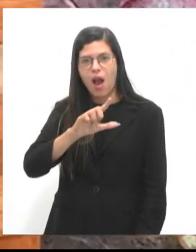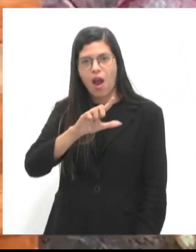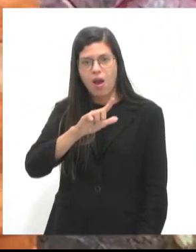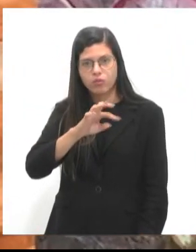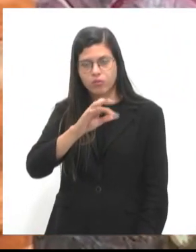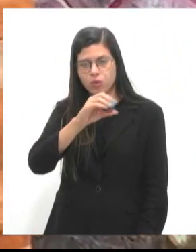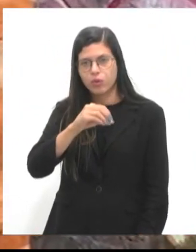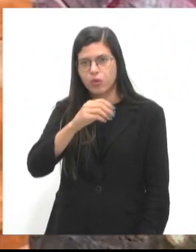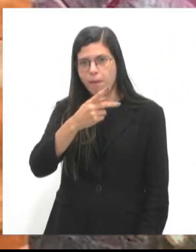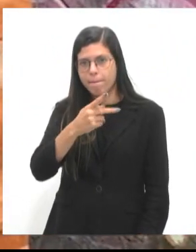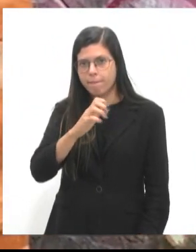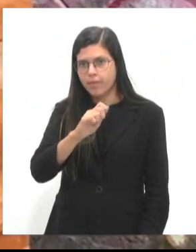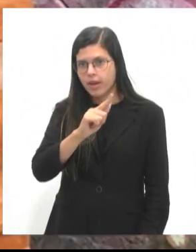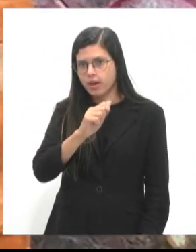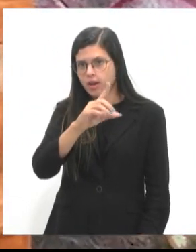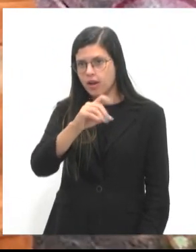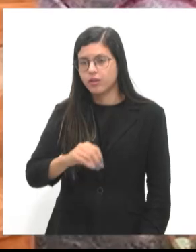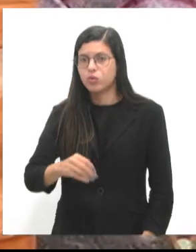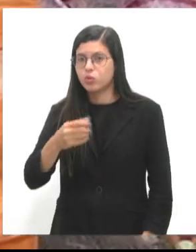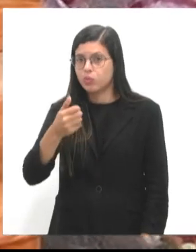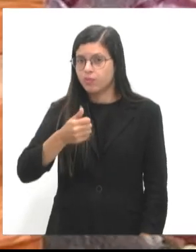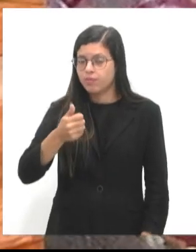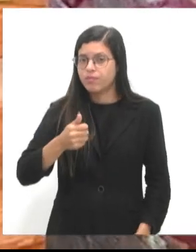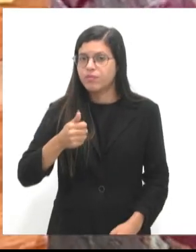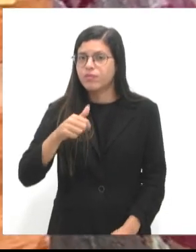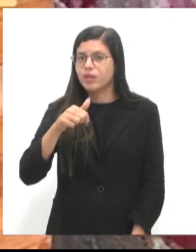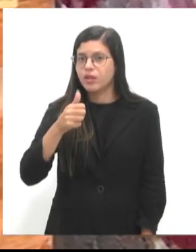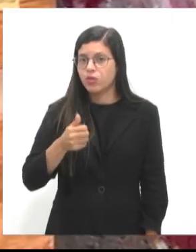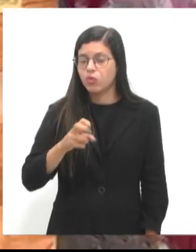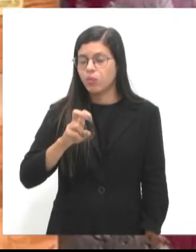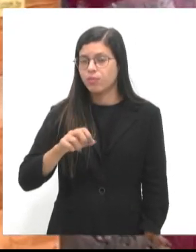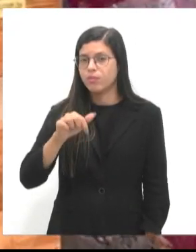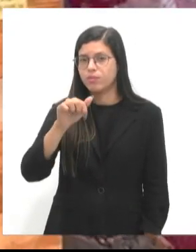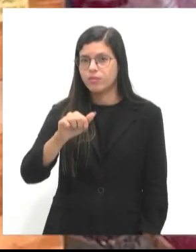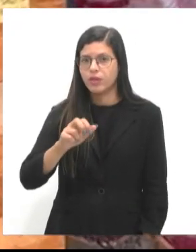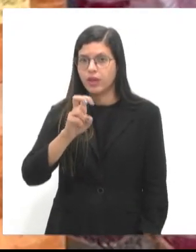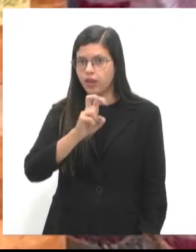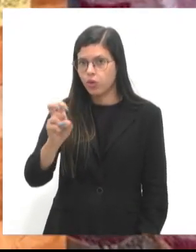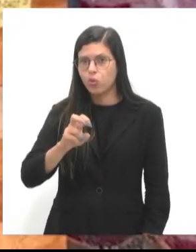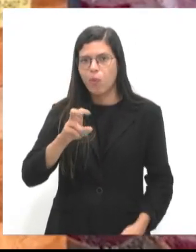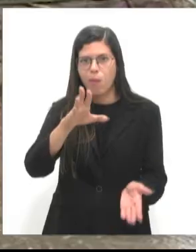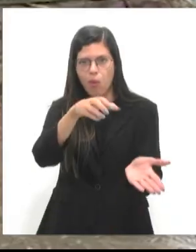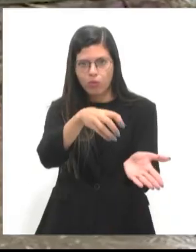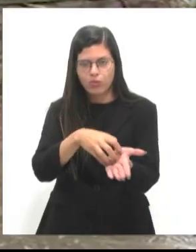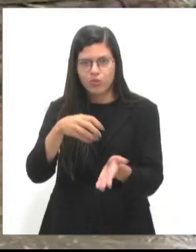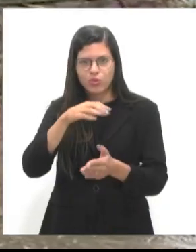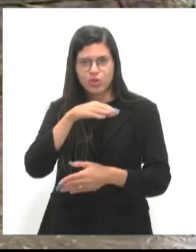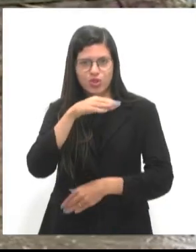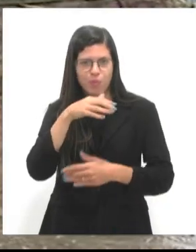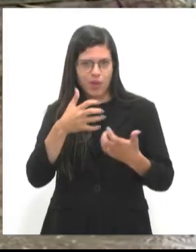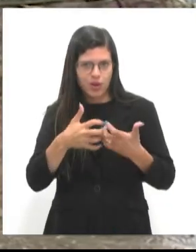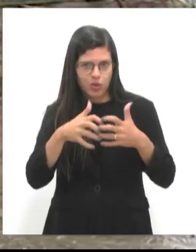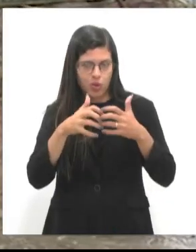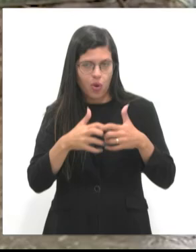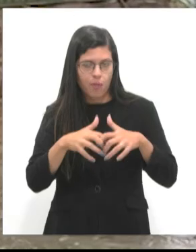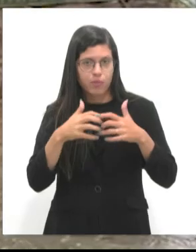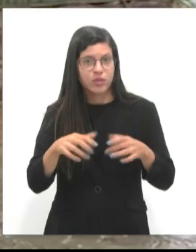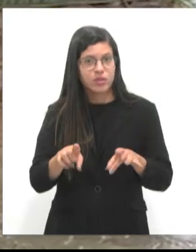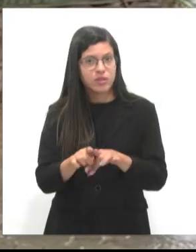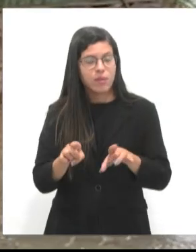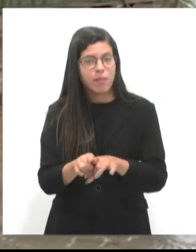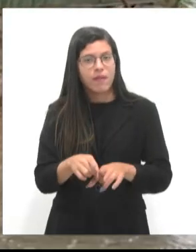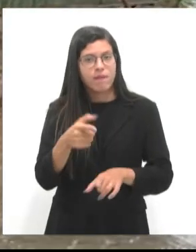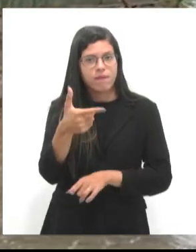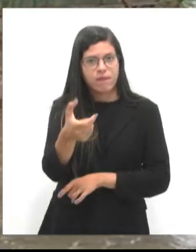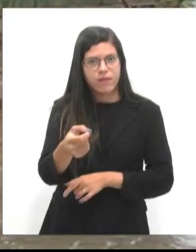foi o 5º ponto de Petrópolis do Conexão Verde, parceria da Prefeitura com a iniciativa privada. O projeto também instalou 20 caçambas